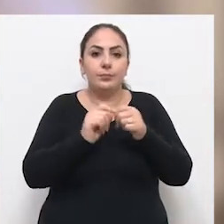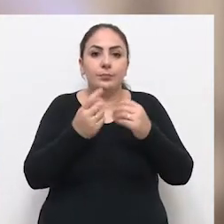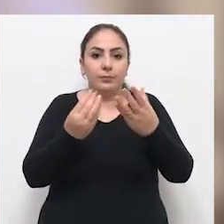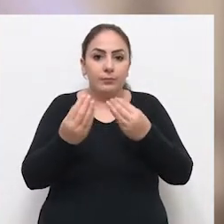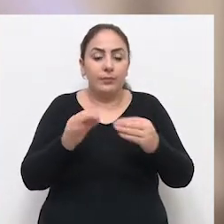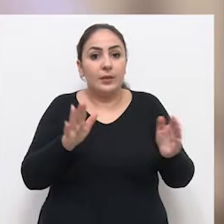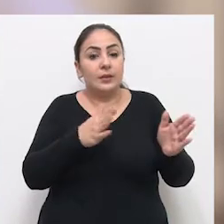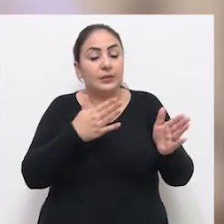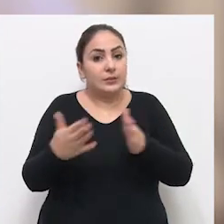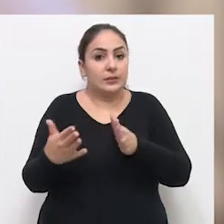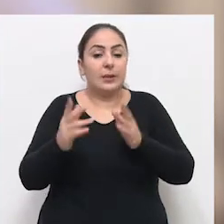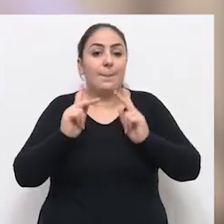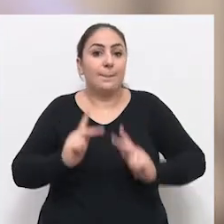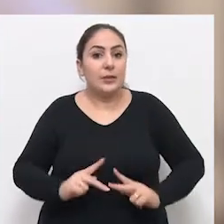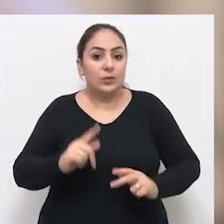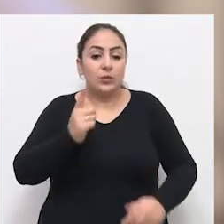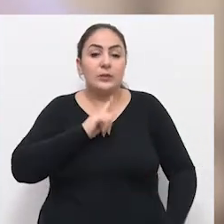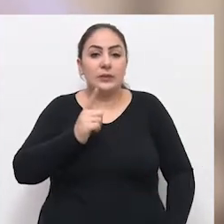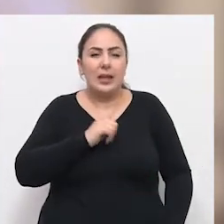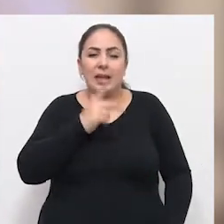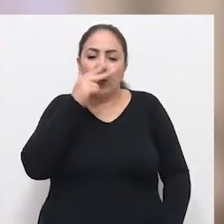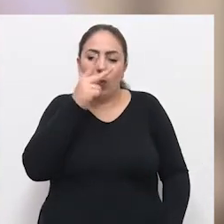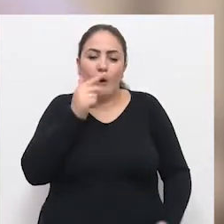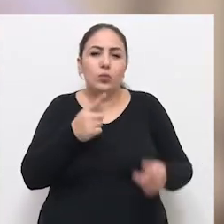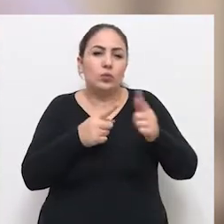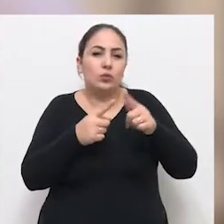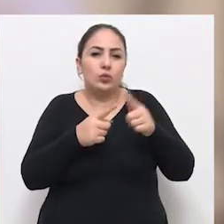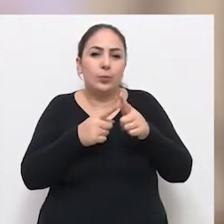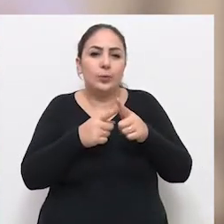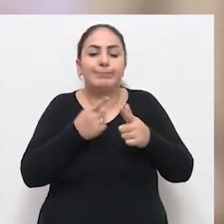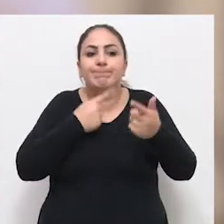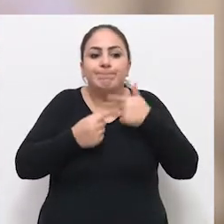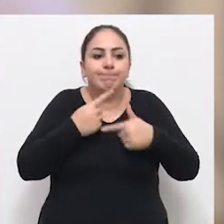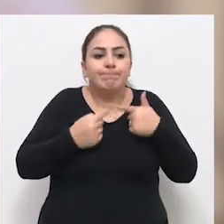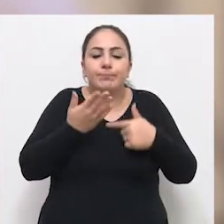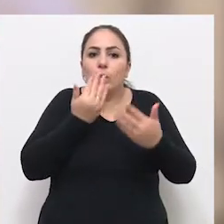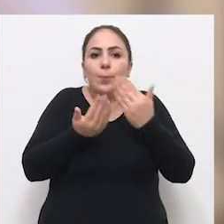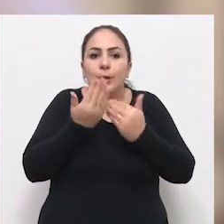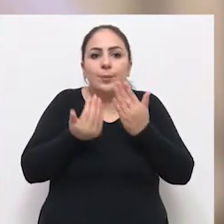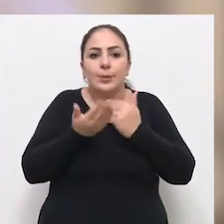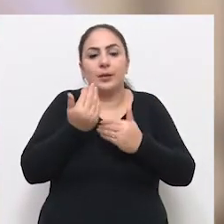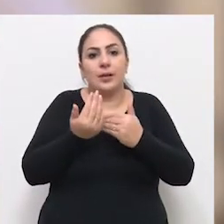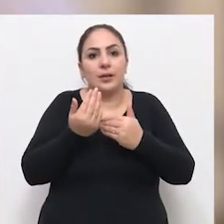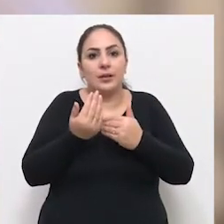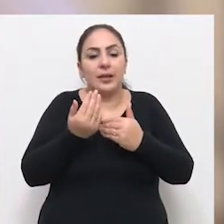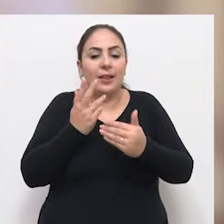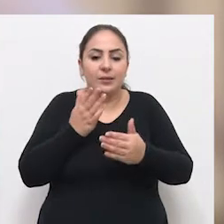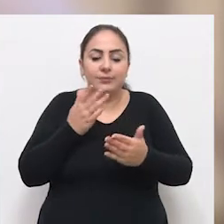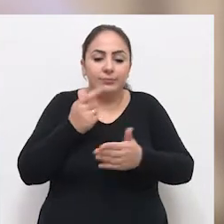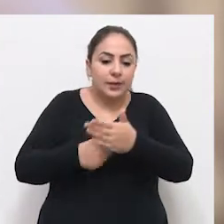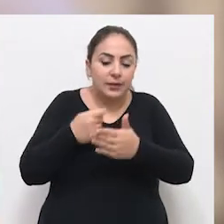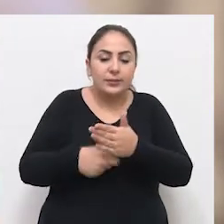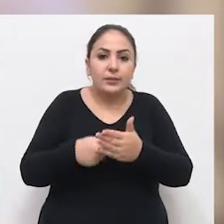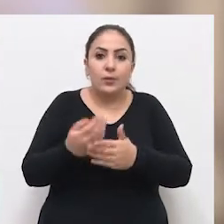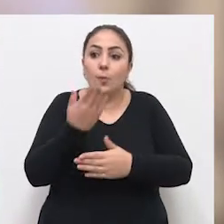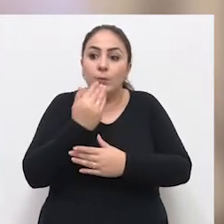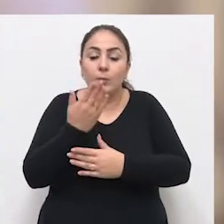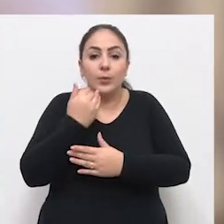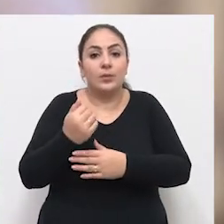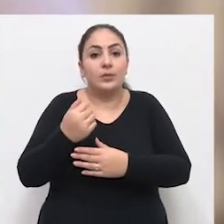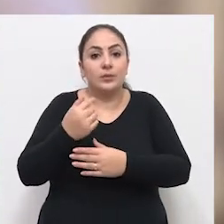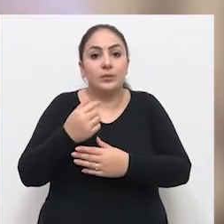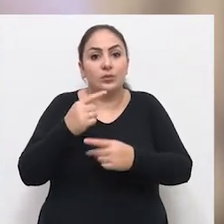Então faz com que muitas vezes as crianças tenham uma espécie de compulsão alimentar. Elas acabam buscando nos